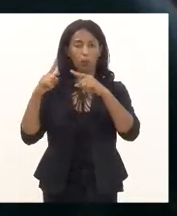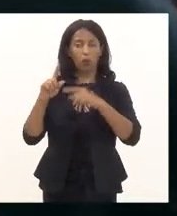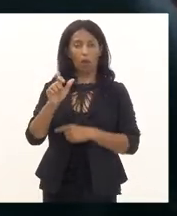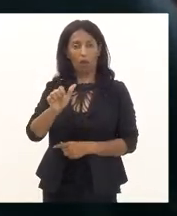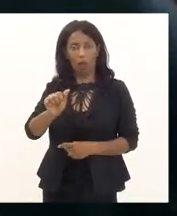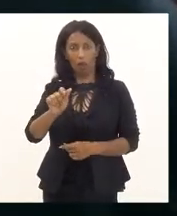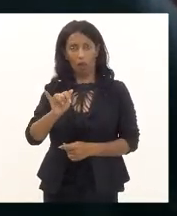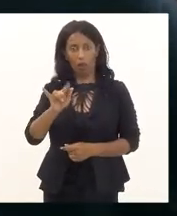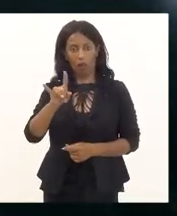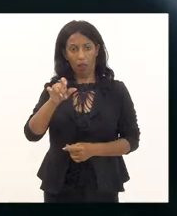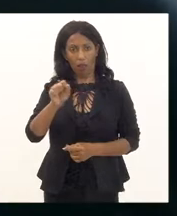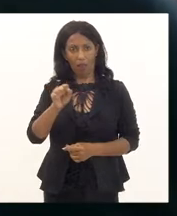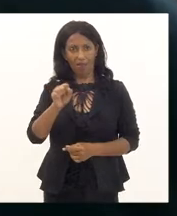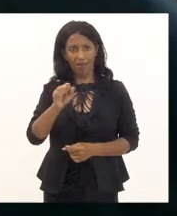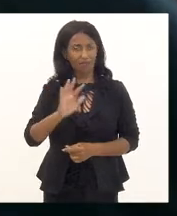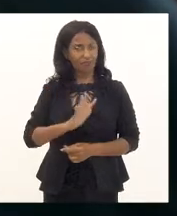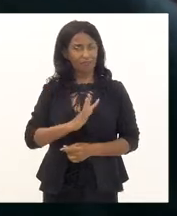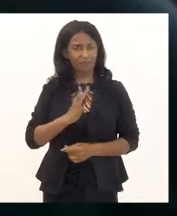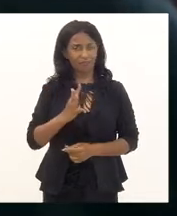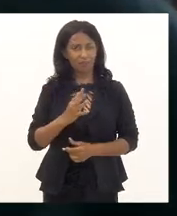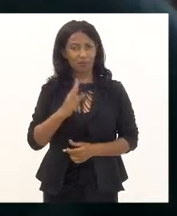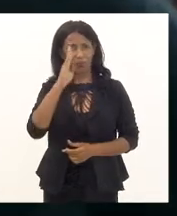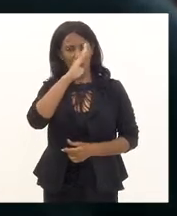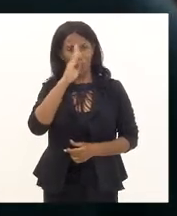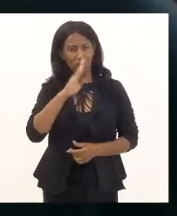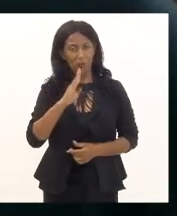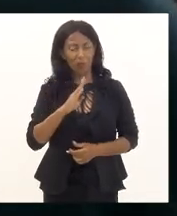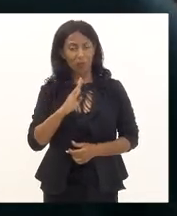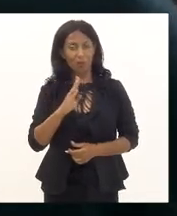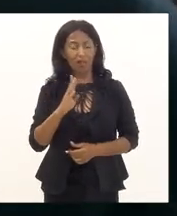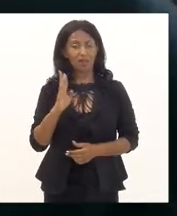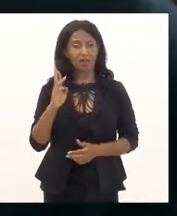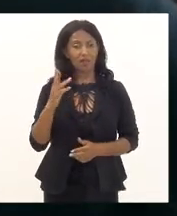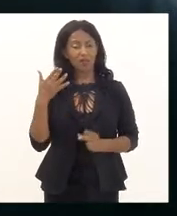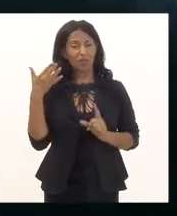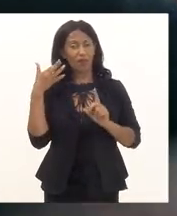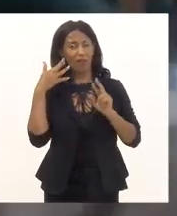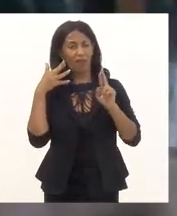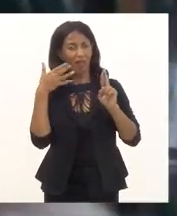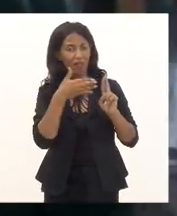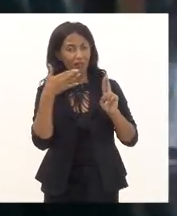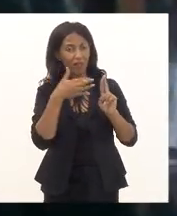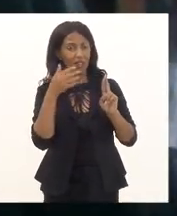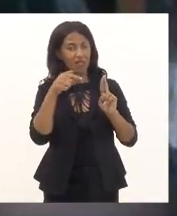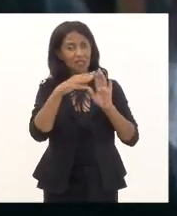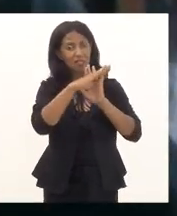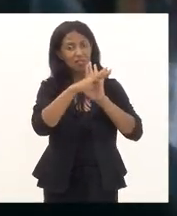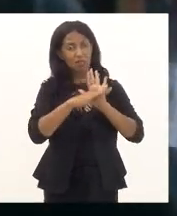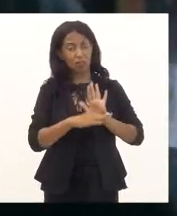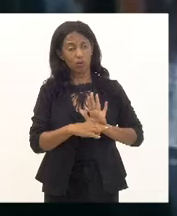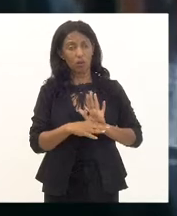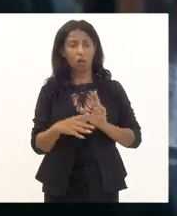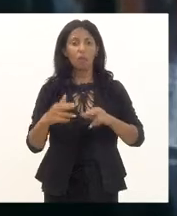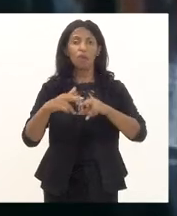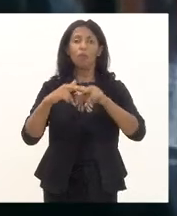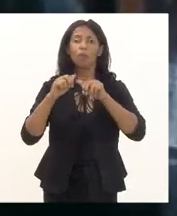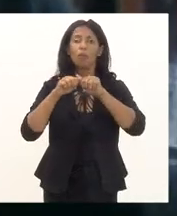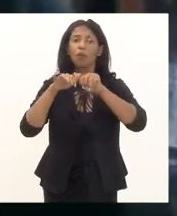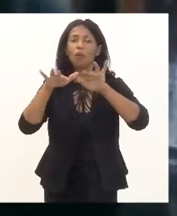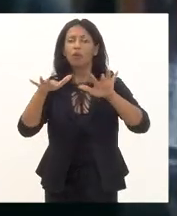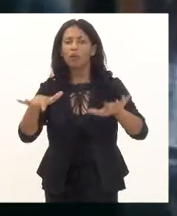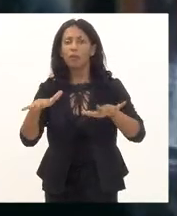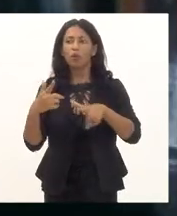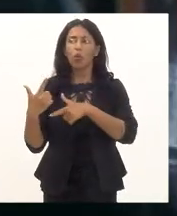AIDS está péssimo. O Brasil foi referência mundial nesse programa. E por conta de pandemia e por conta